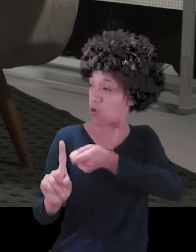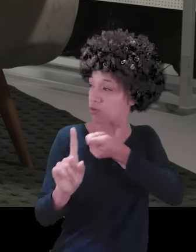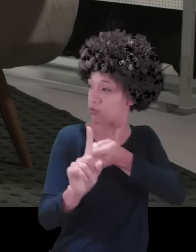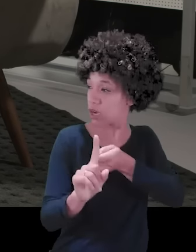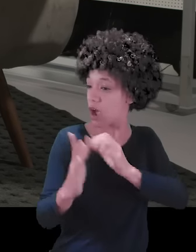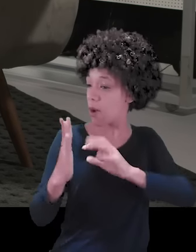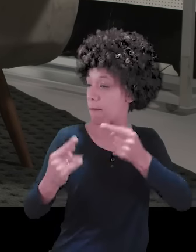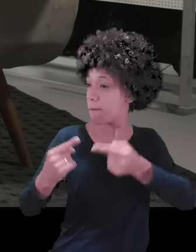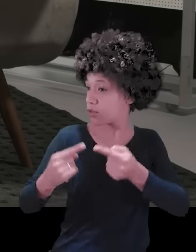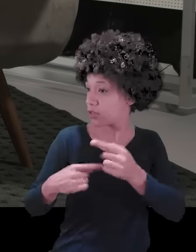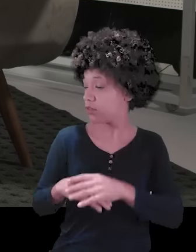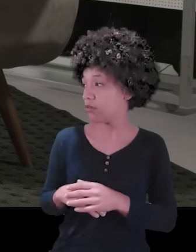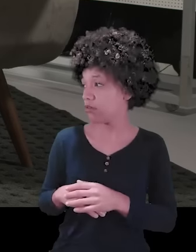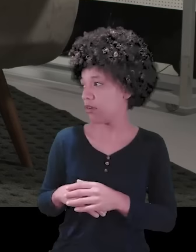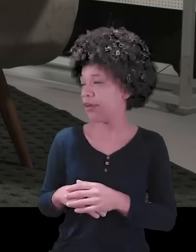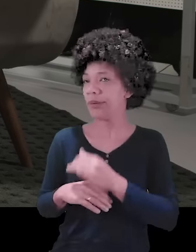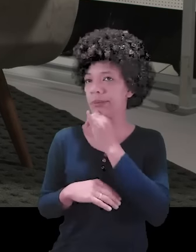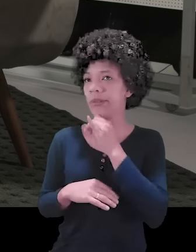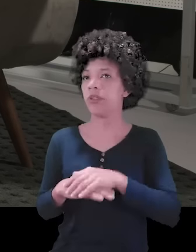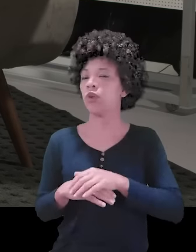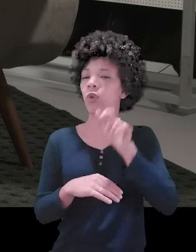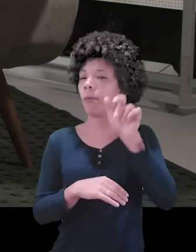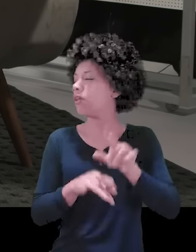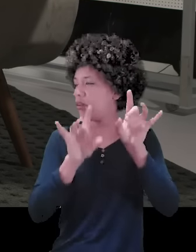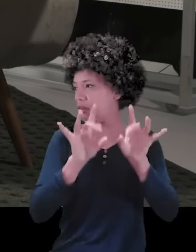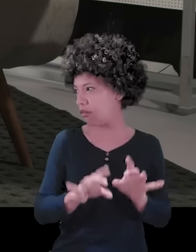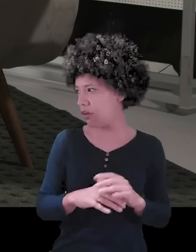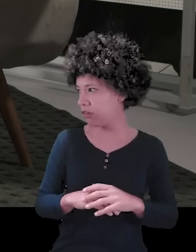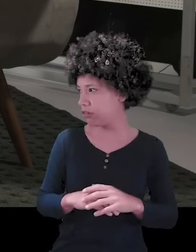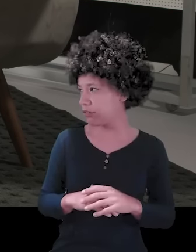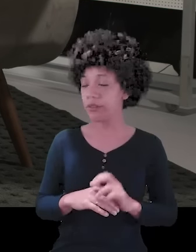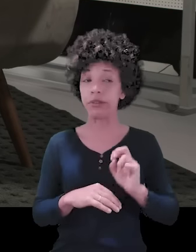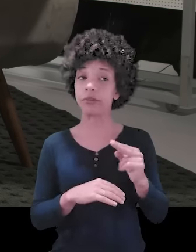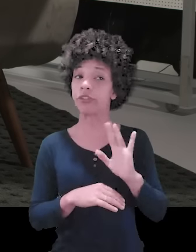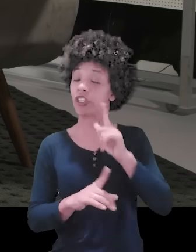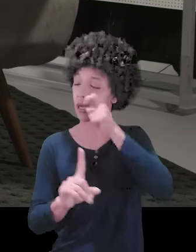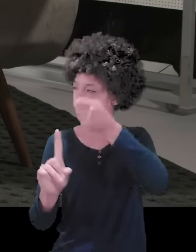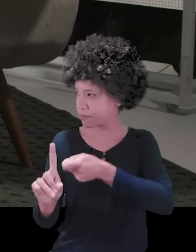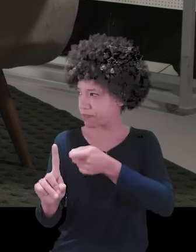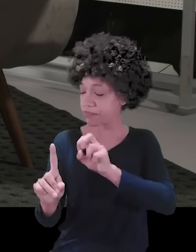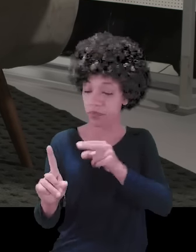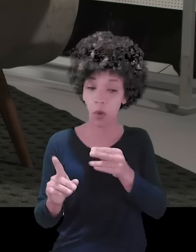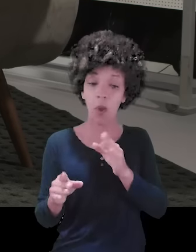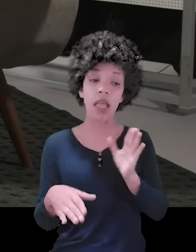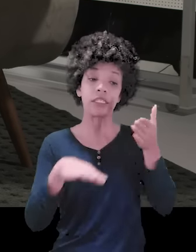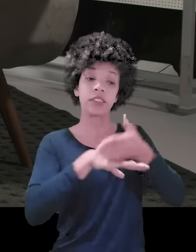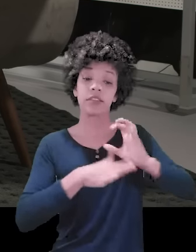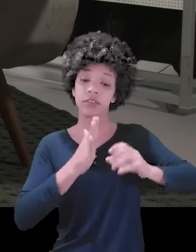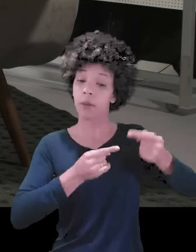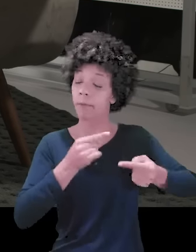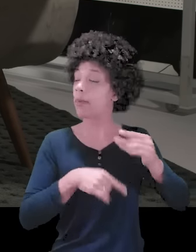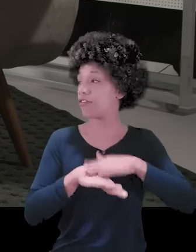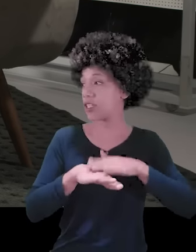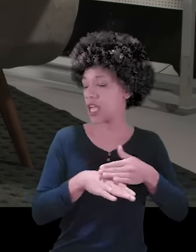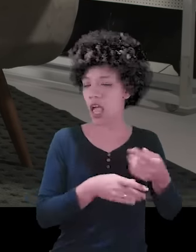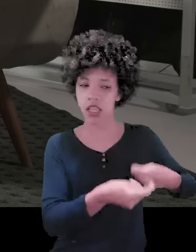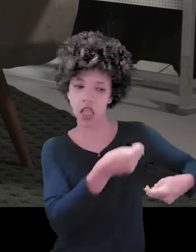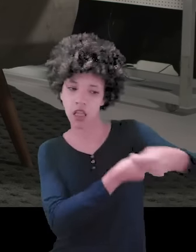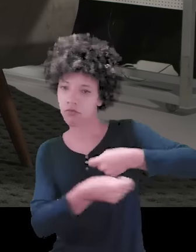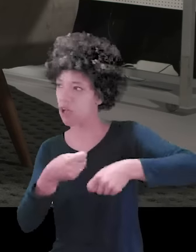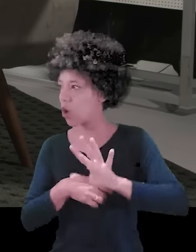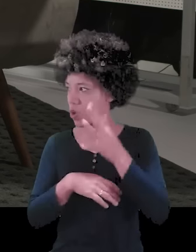por ser político no caso de uma pessoa específica ou ele já era explorador entra na política para conseguir fazer os lobbies necessários